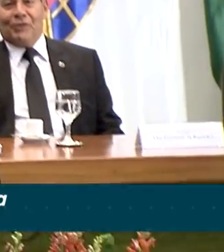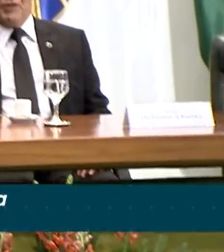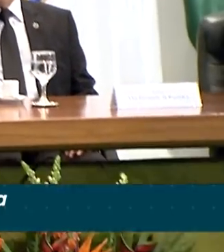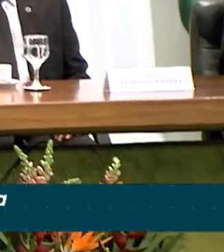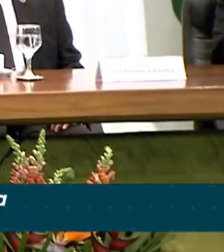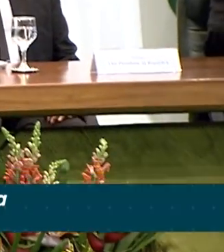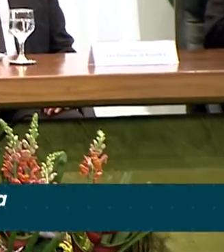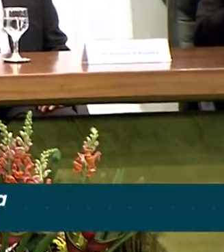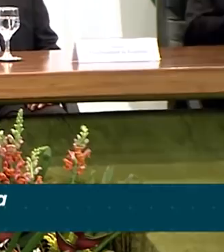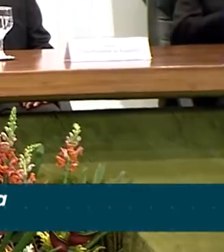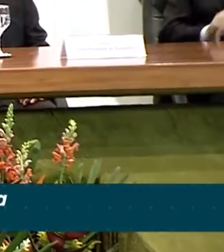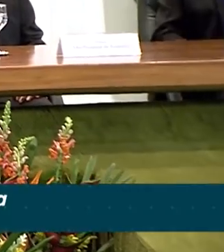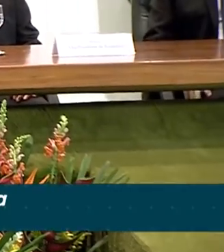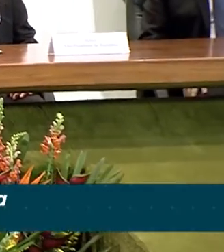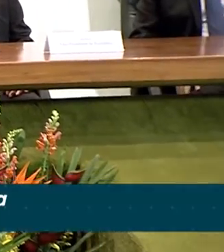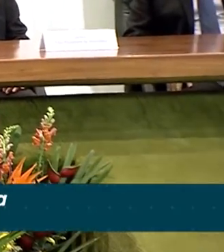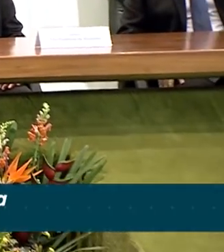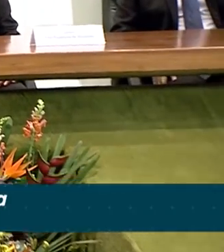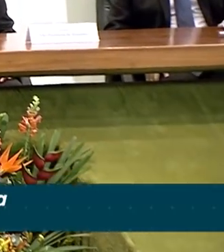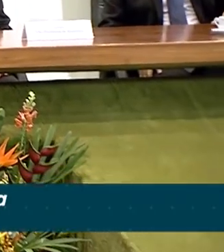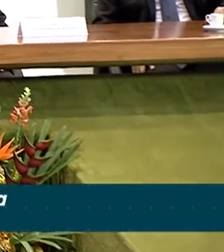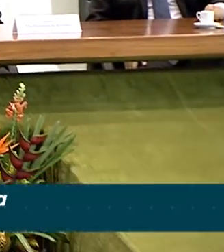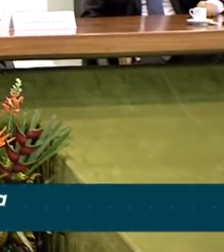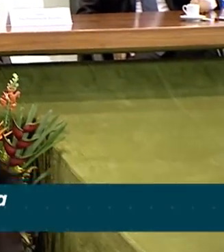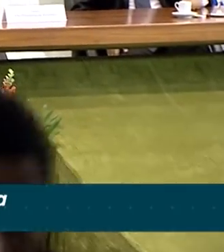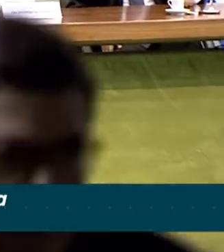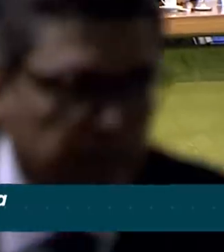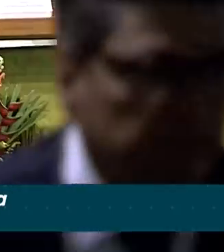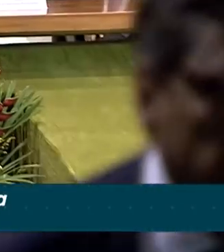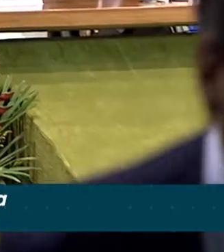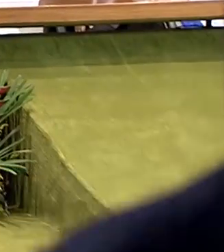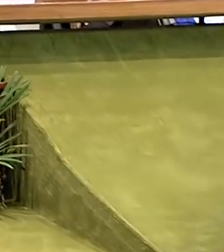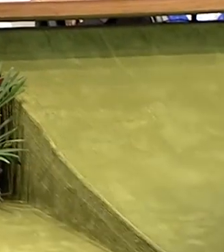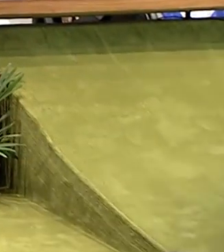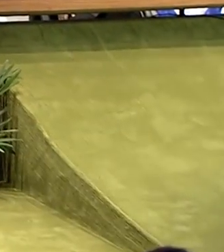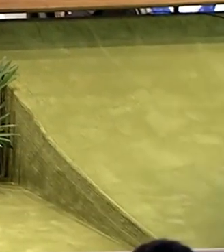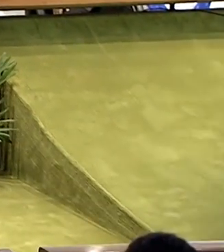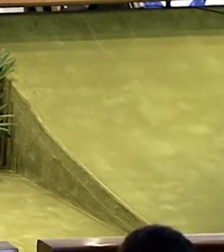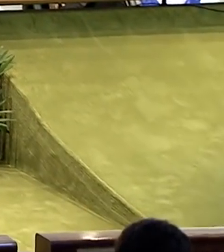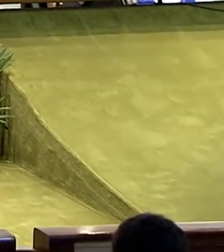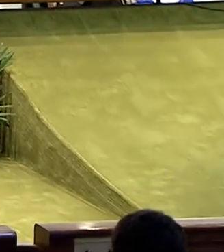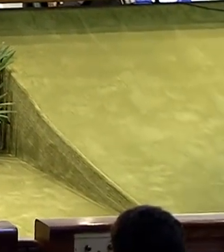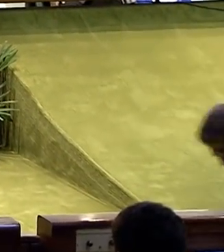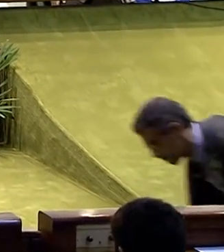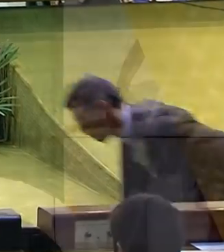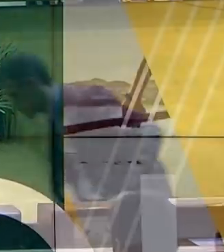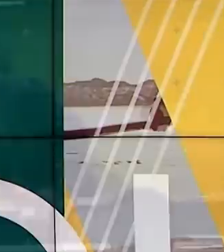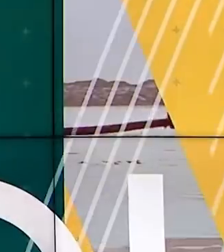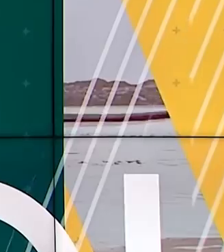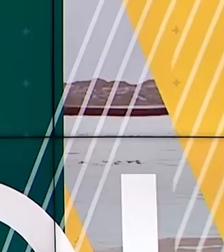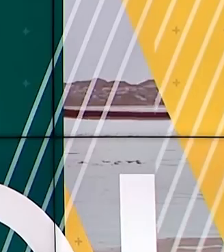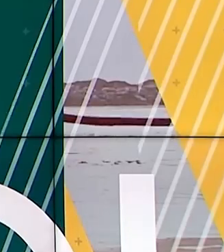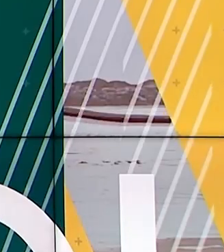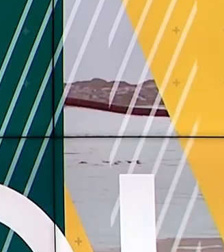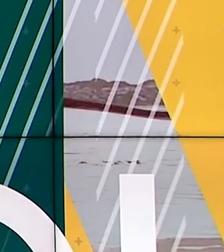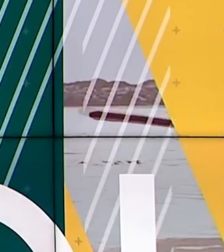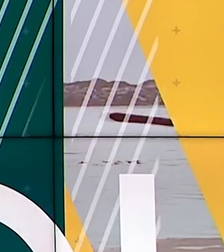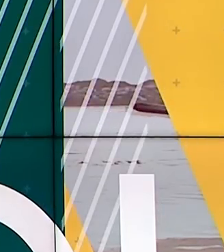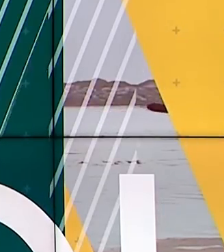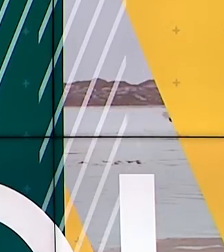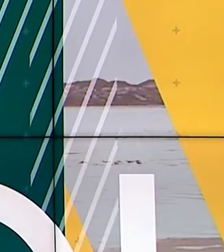senhoras e senhores está encerrada esta cerimônia solicita se que os presentes